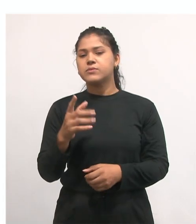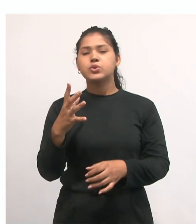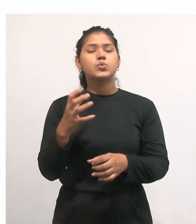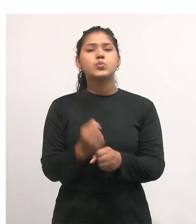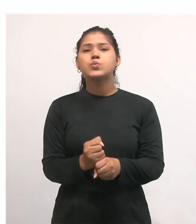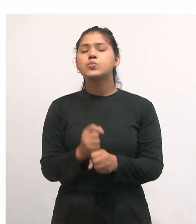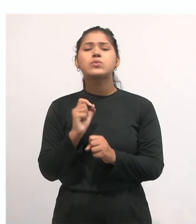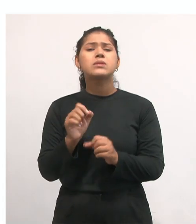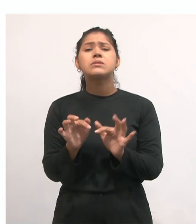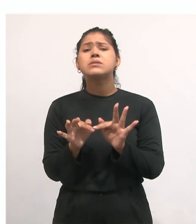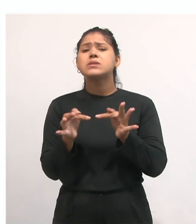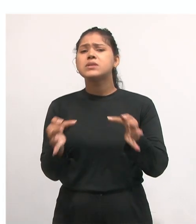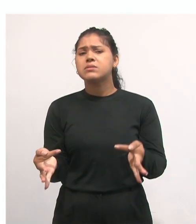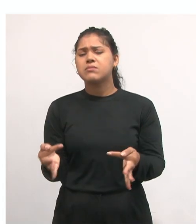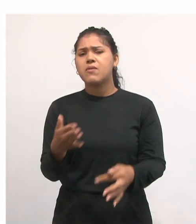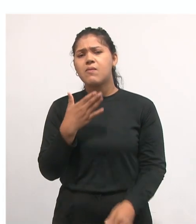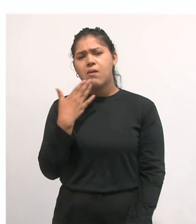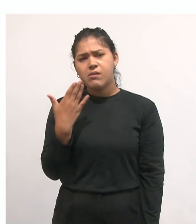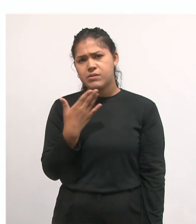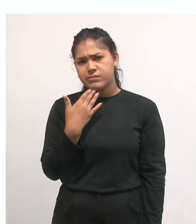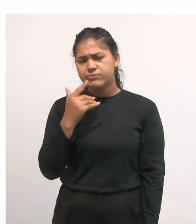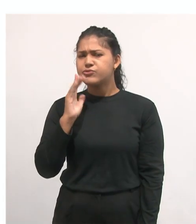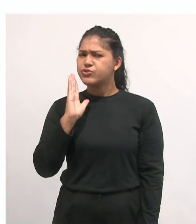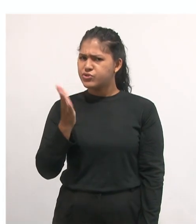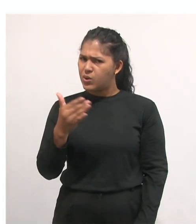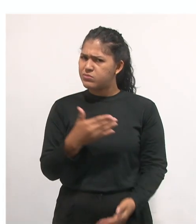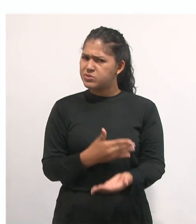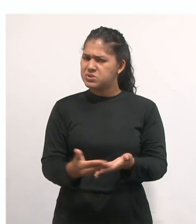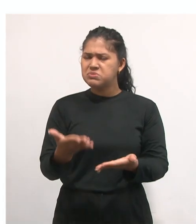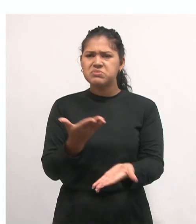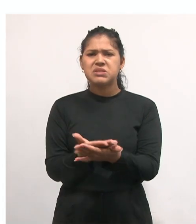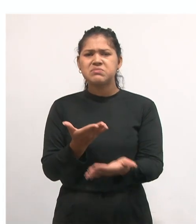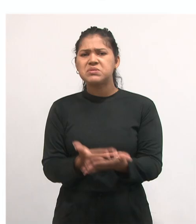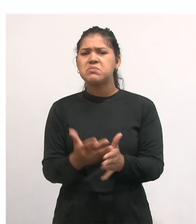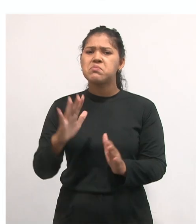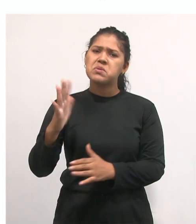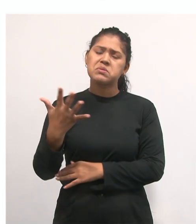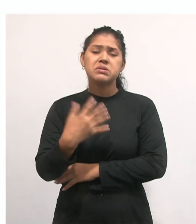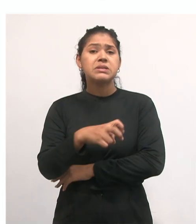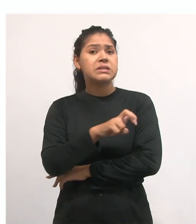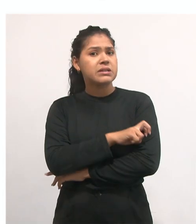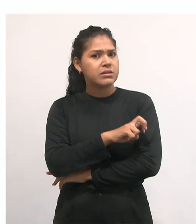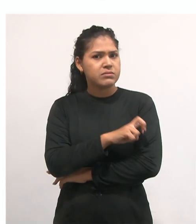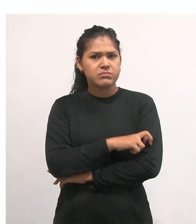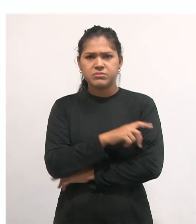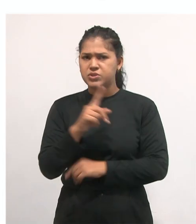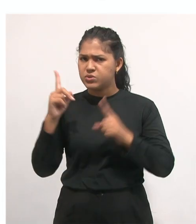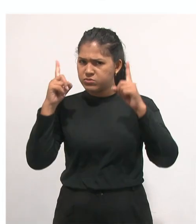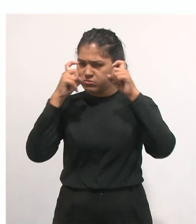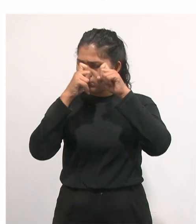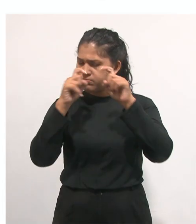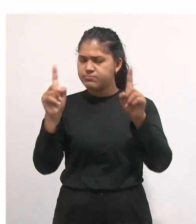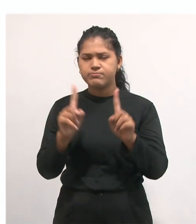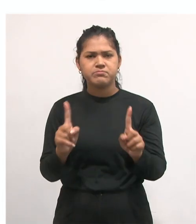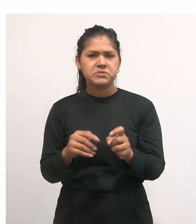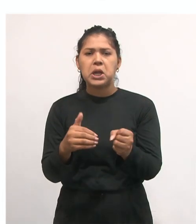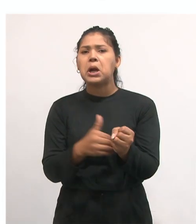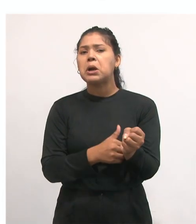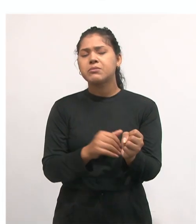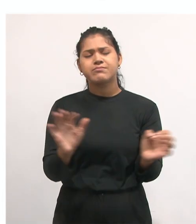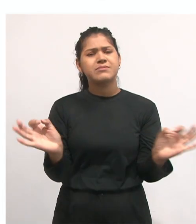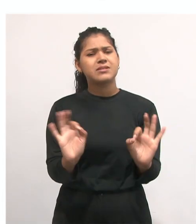muito fácil de fazer. Isso aqui, desde a 5ª série, a gente já trabalha com essas operações. Não tem nenhum segredo. Não tem nenhum segredo